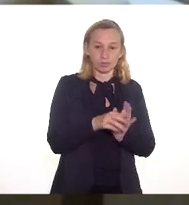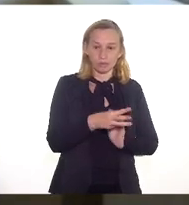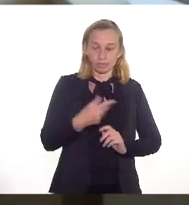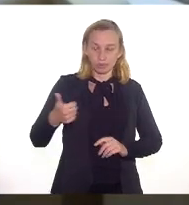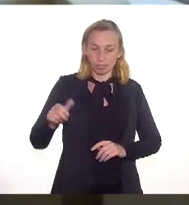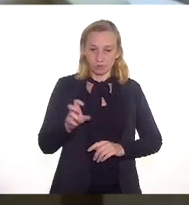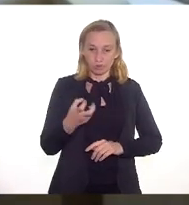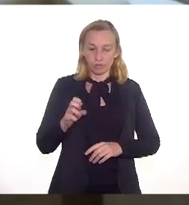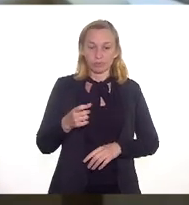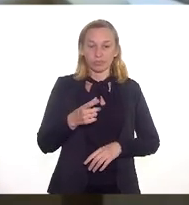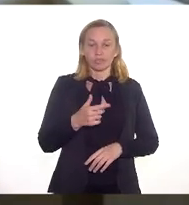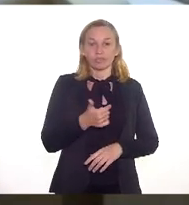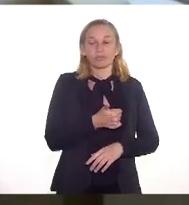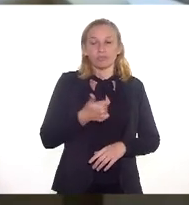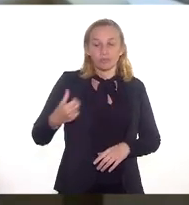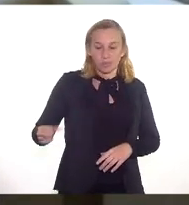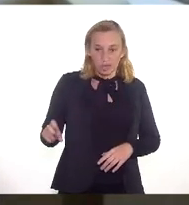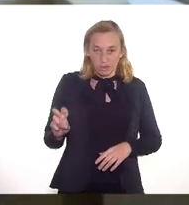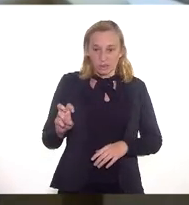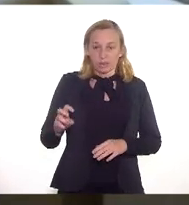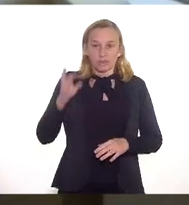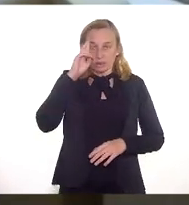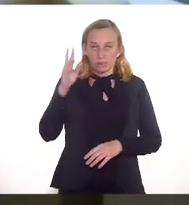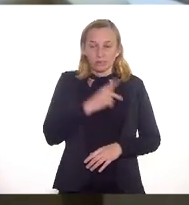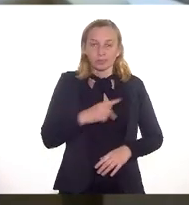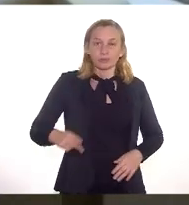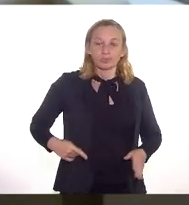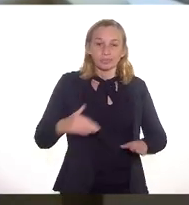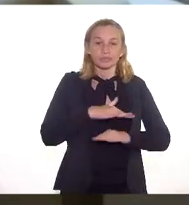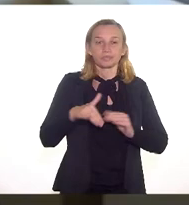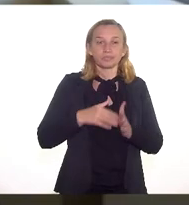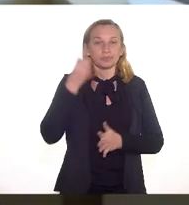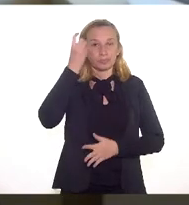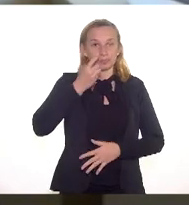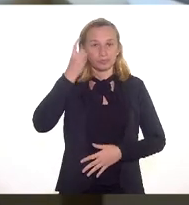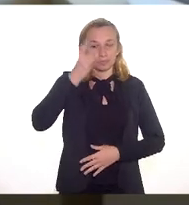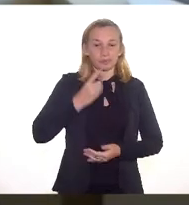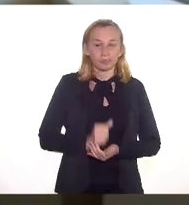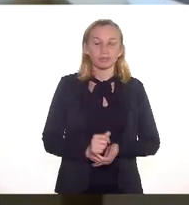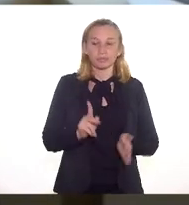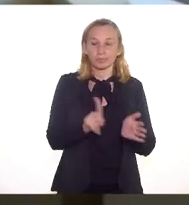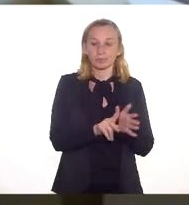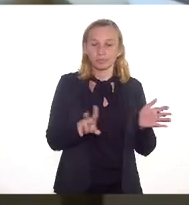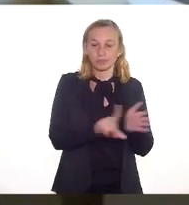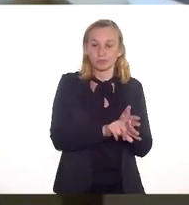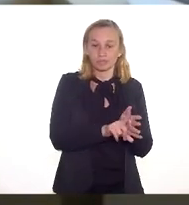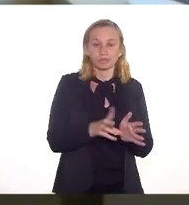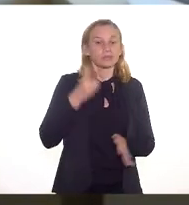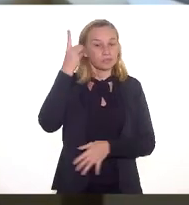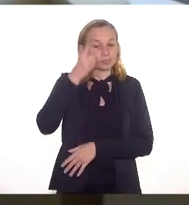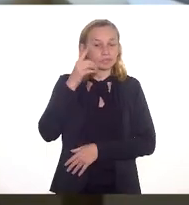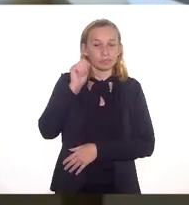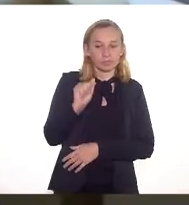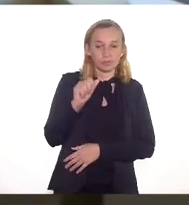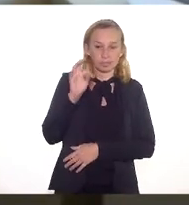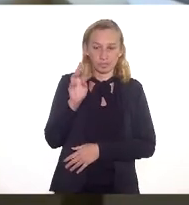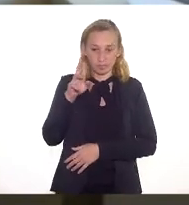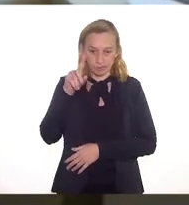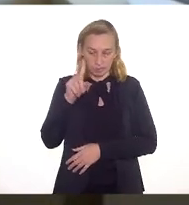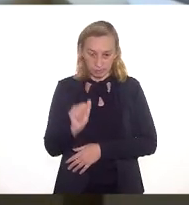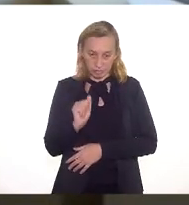presidente, senhoras e senhores deputados, o projeto de lei deputado Átila Nunes é